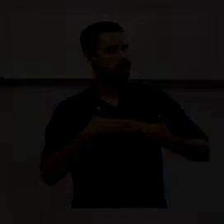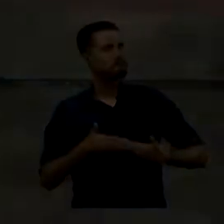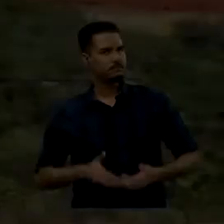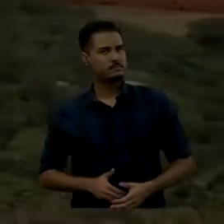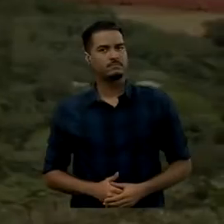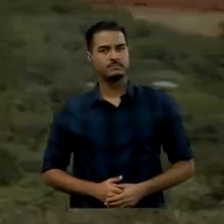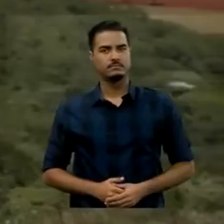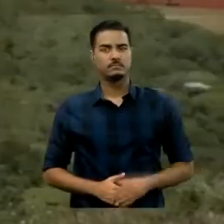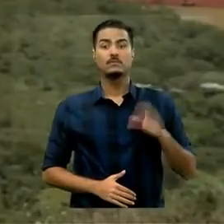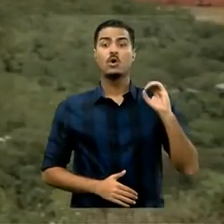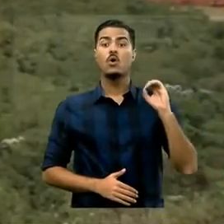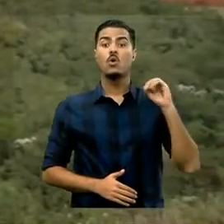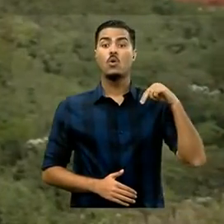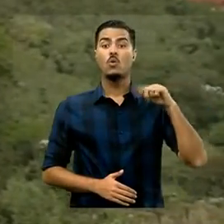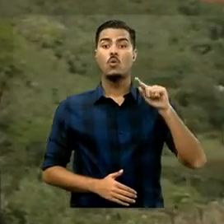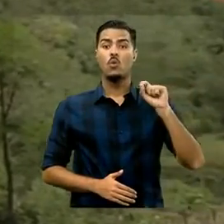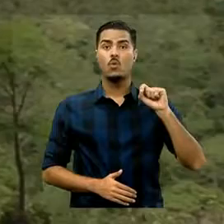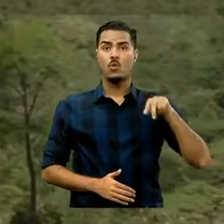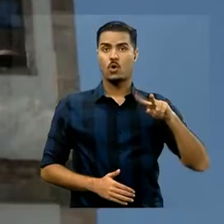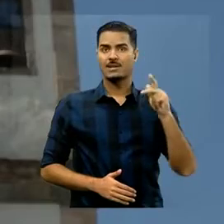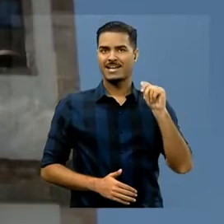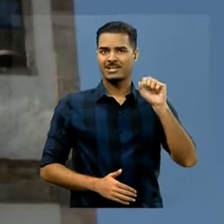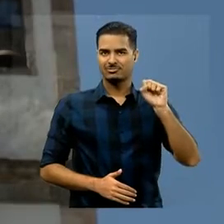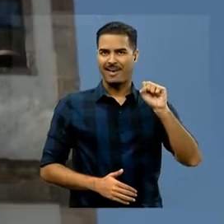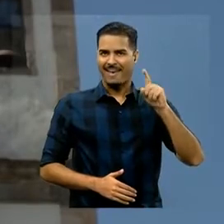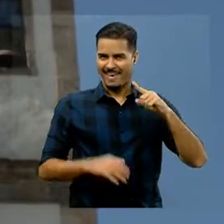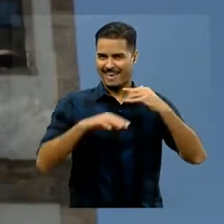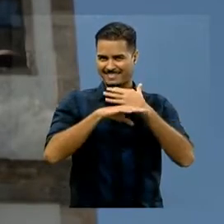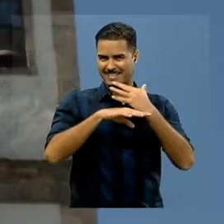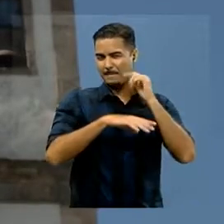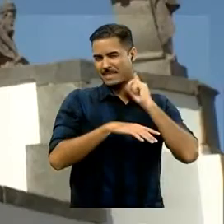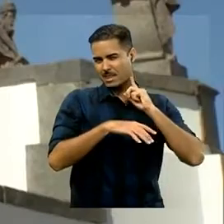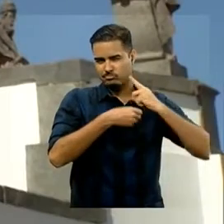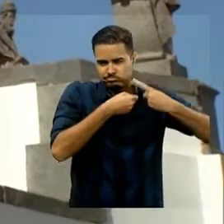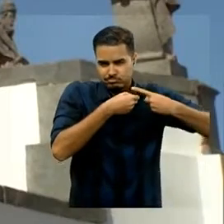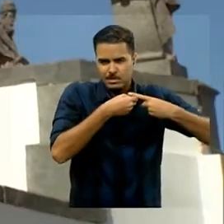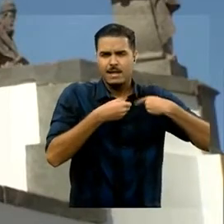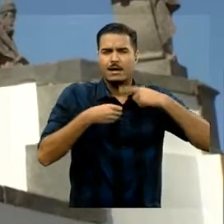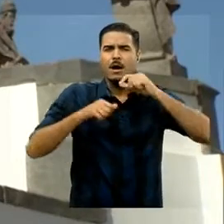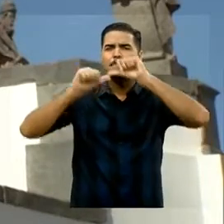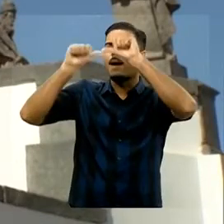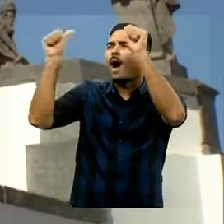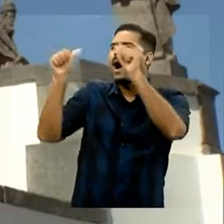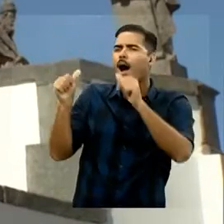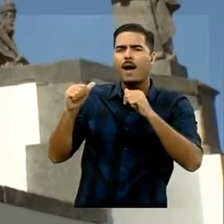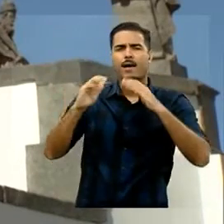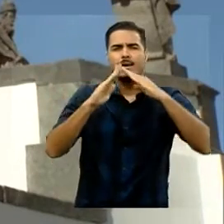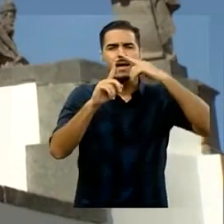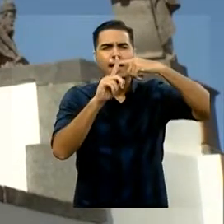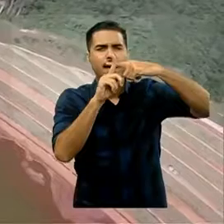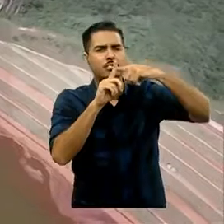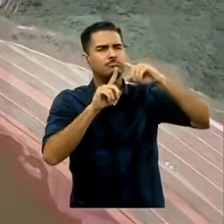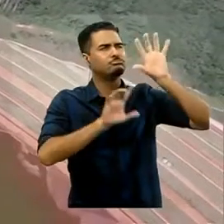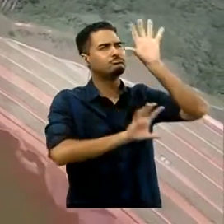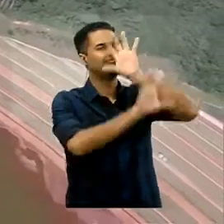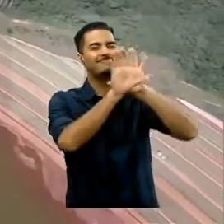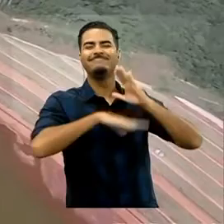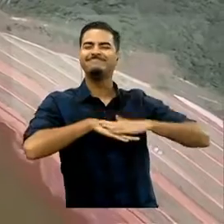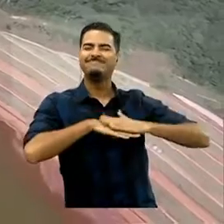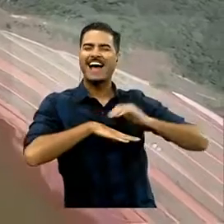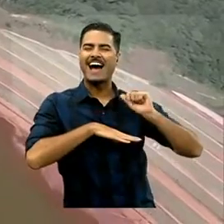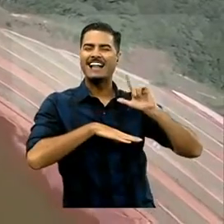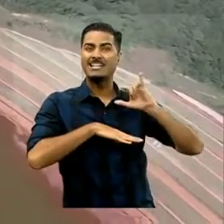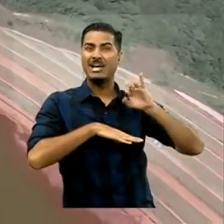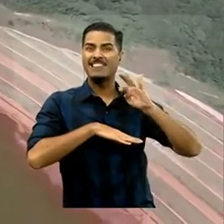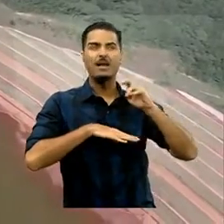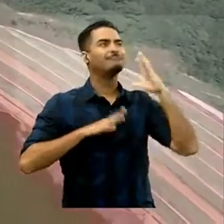Em Congonhas, região central de Minas Gerais, a beleza dos profetas, criados por Aleijadinho, perdeu espaço para o